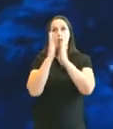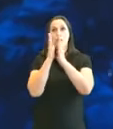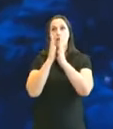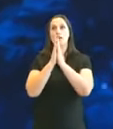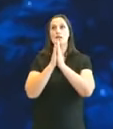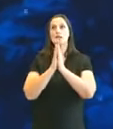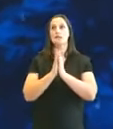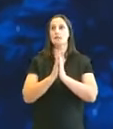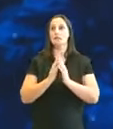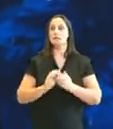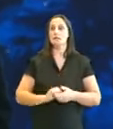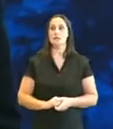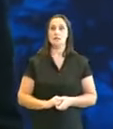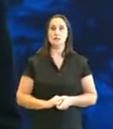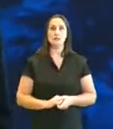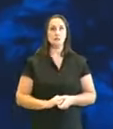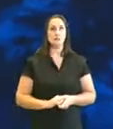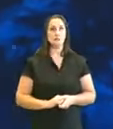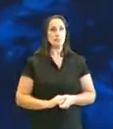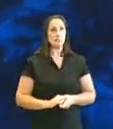está dizendo, ore.